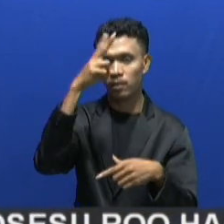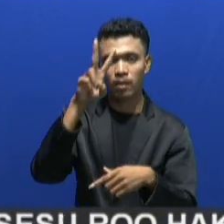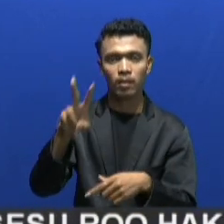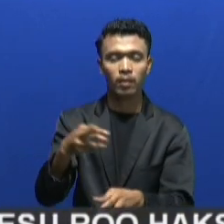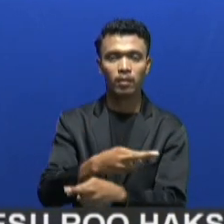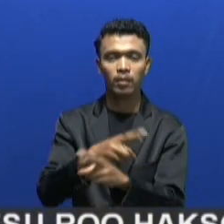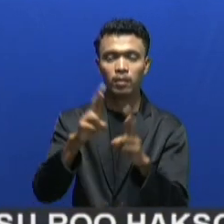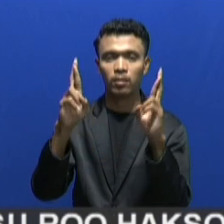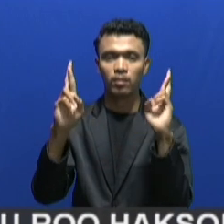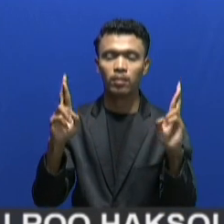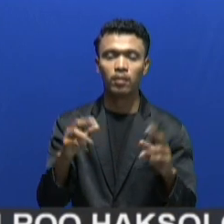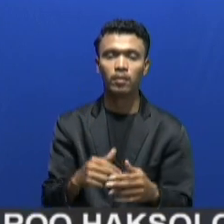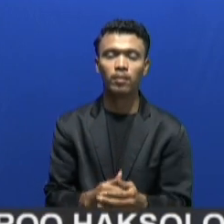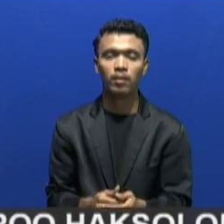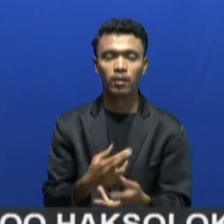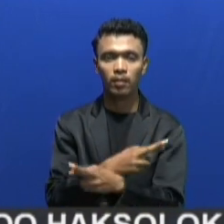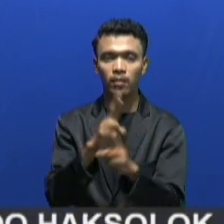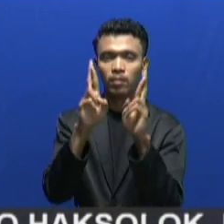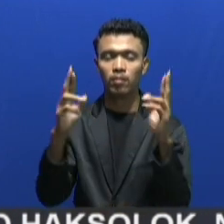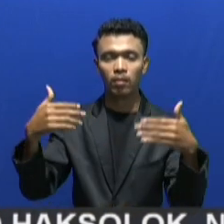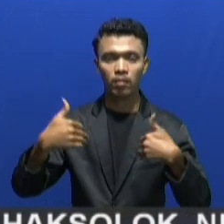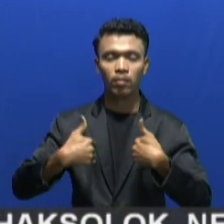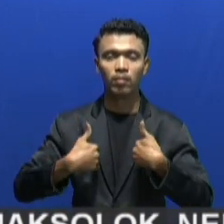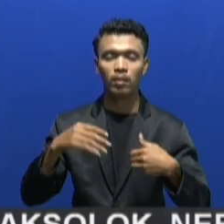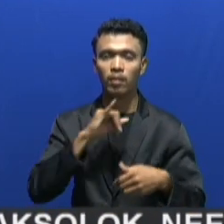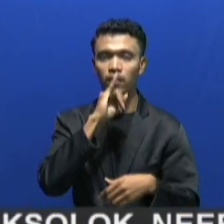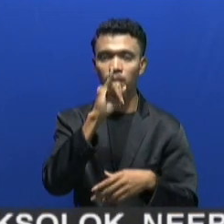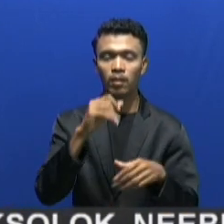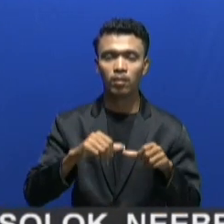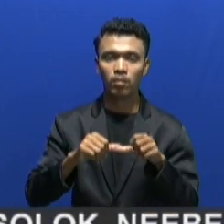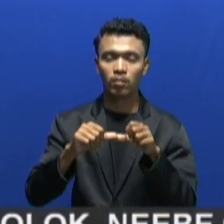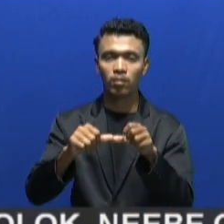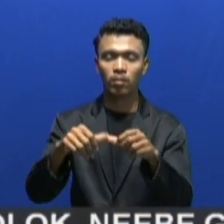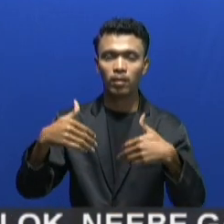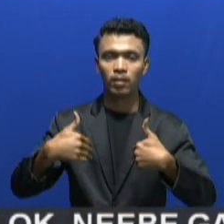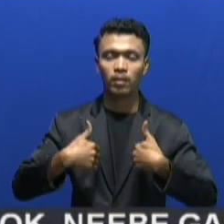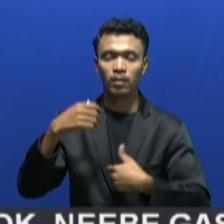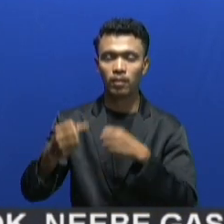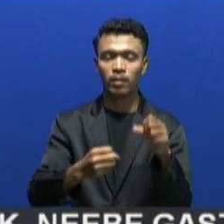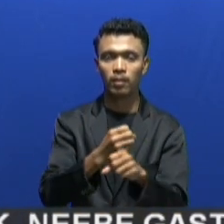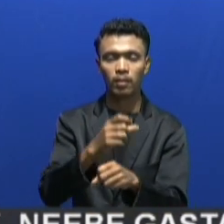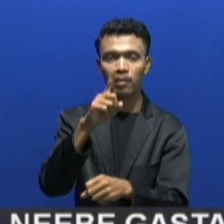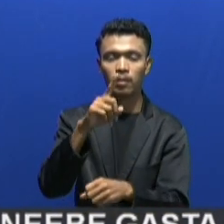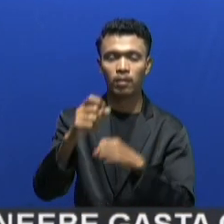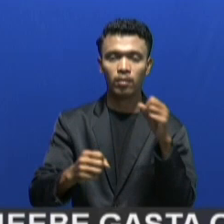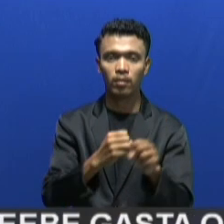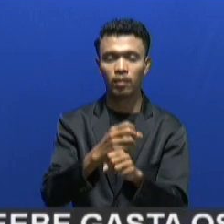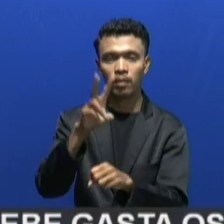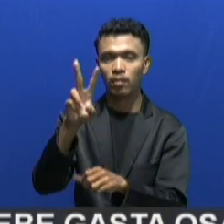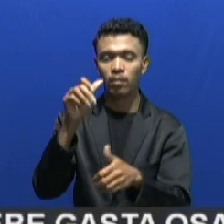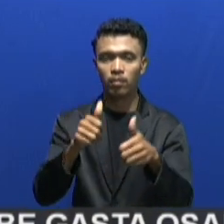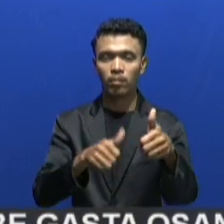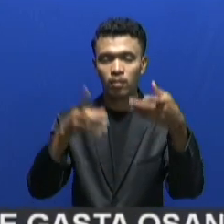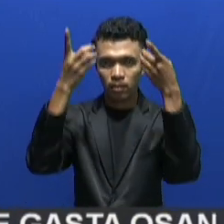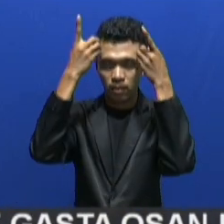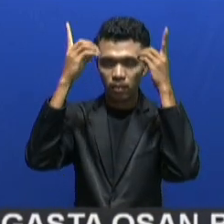iha kalai ni resultado iha mak kita kontinu fila fale ba iha tinang ida kat kat tinan rua depende ba di sejong